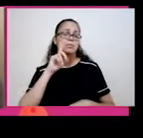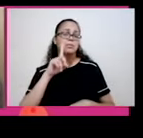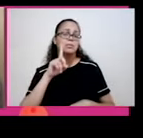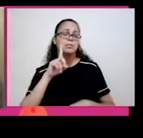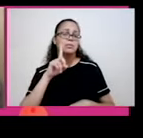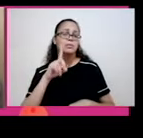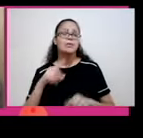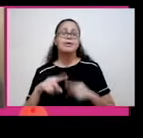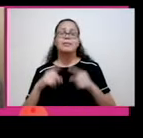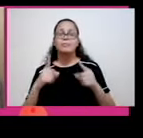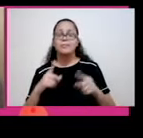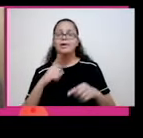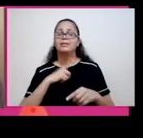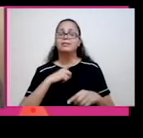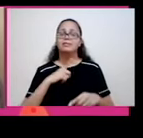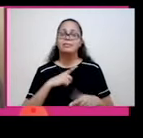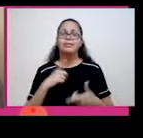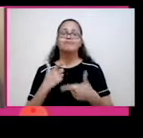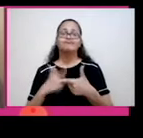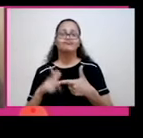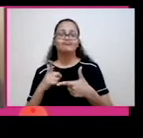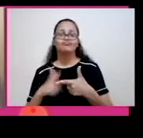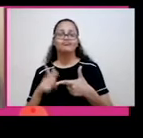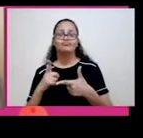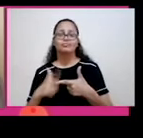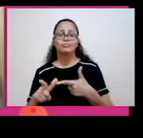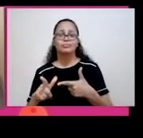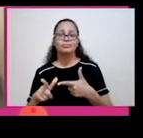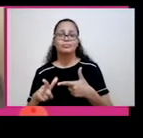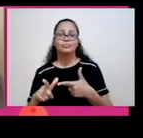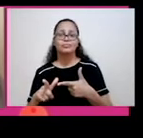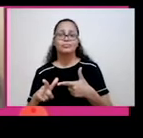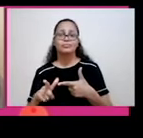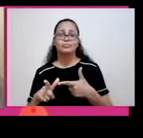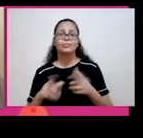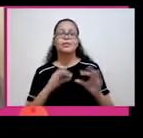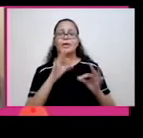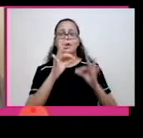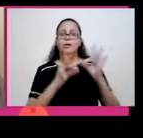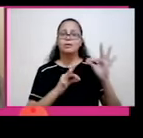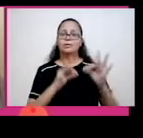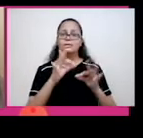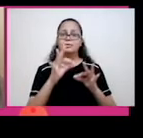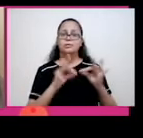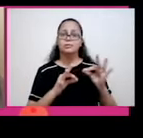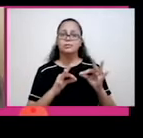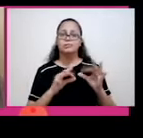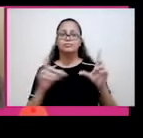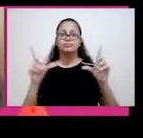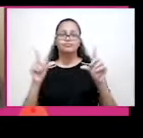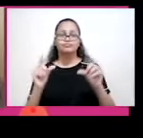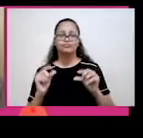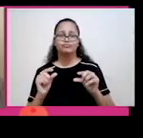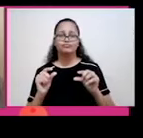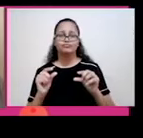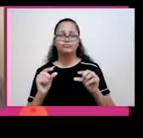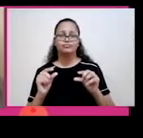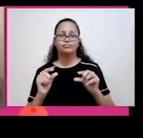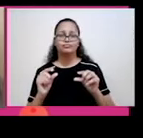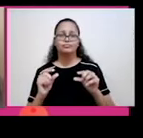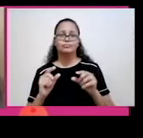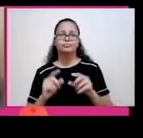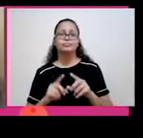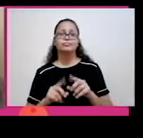convive com graves problemas. Não só a indústria, a economia chinesa, como a má organização administrativa, a insuficiência de infraestrutura,